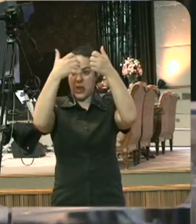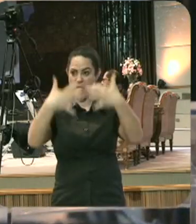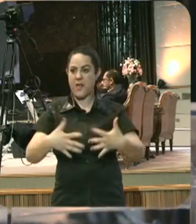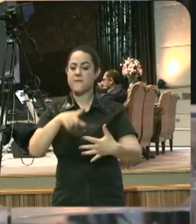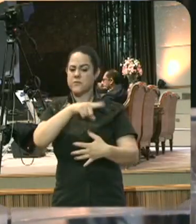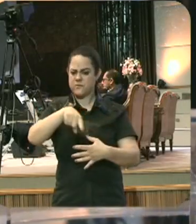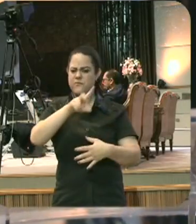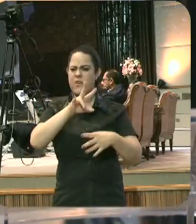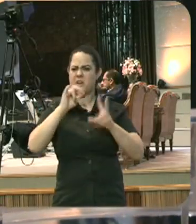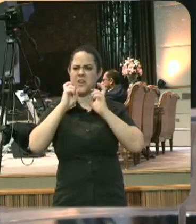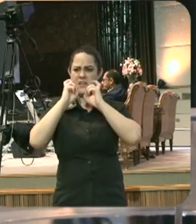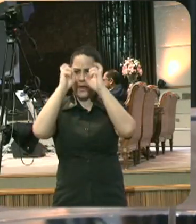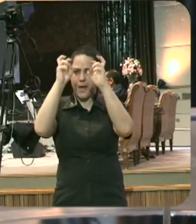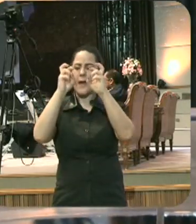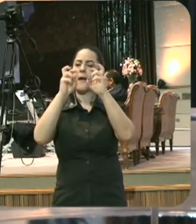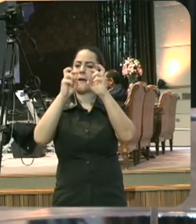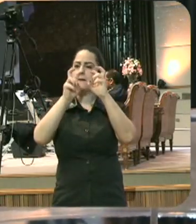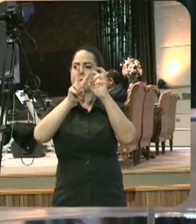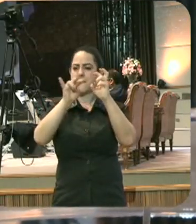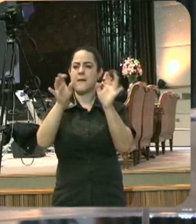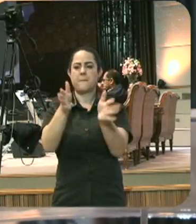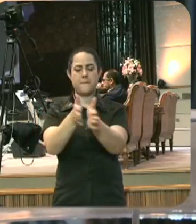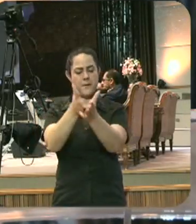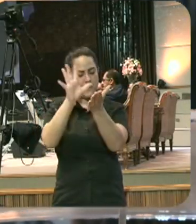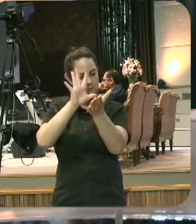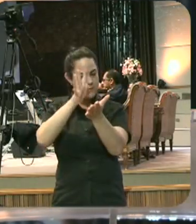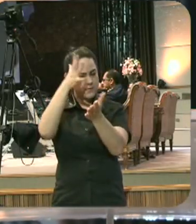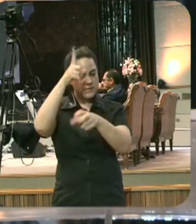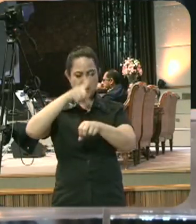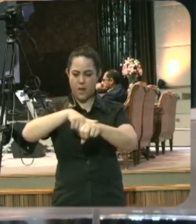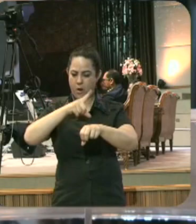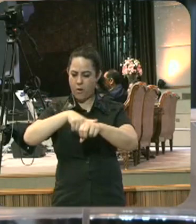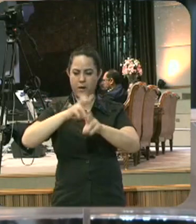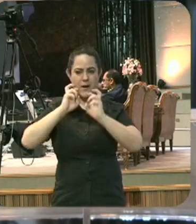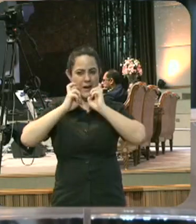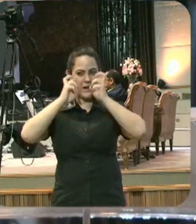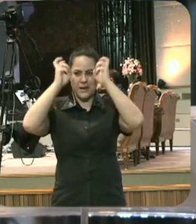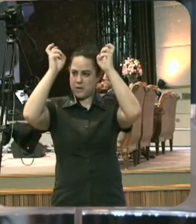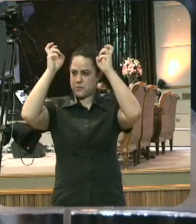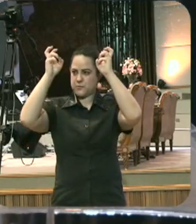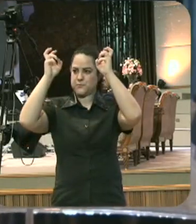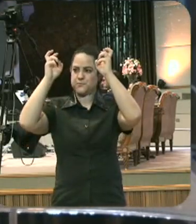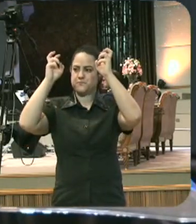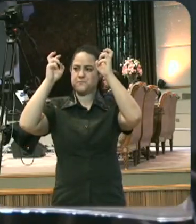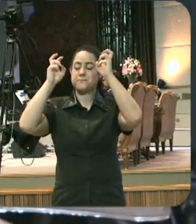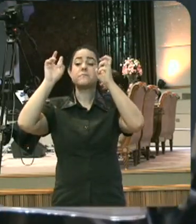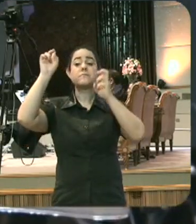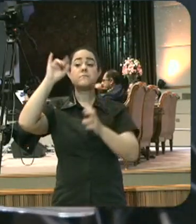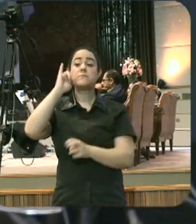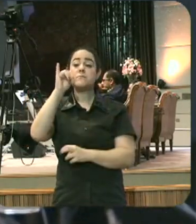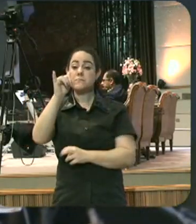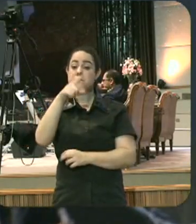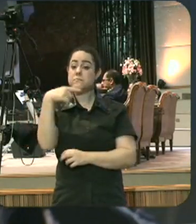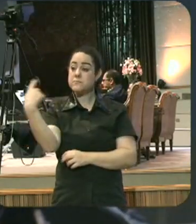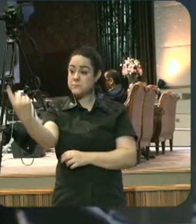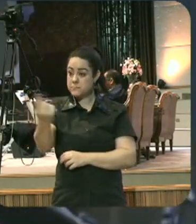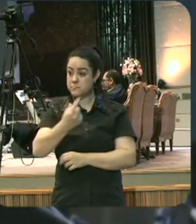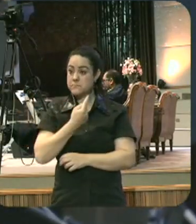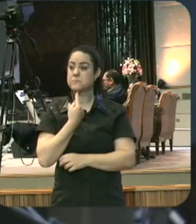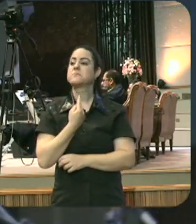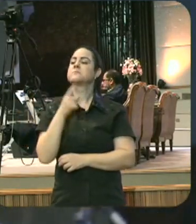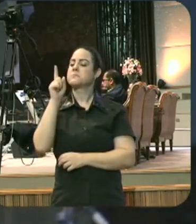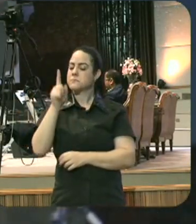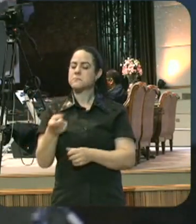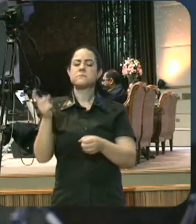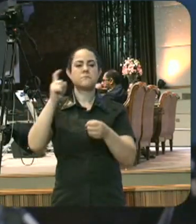gritar, porque o milagre também vai acontecer enquanto você está gritando. E ele está dizendo: olha, nós